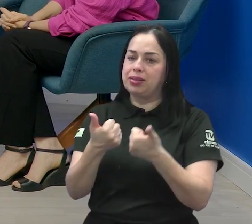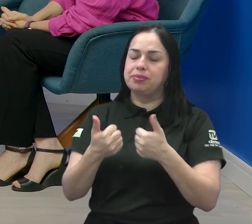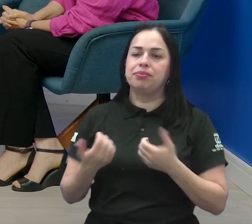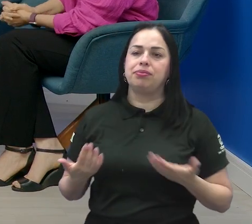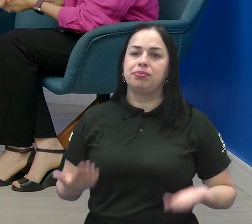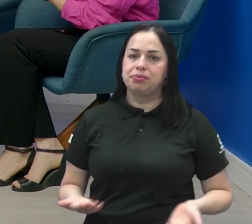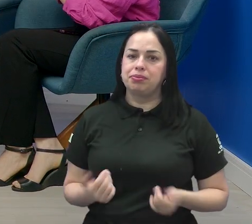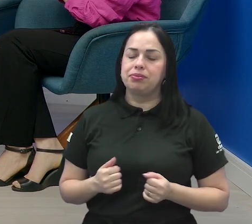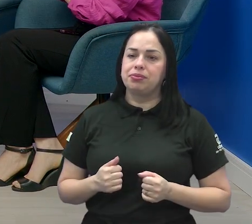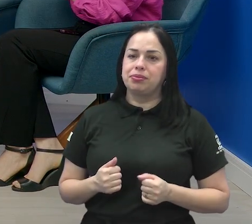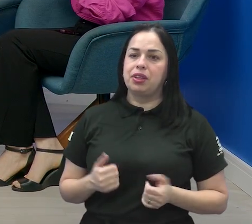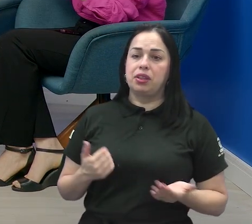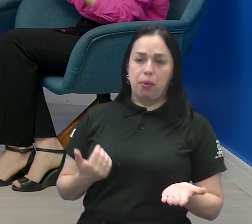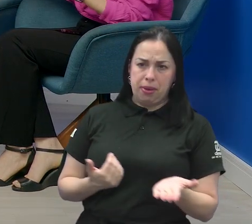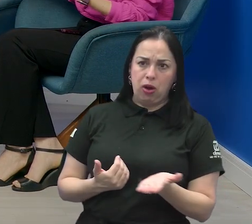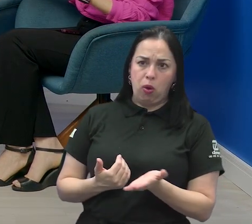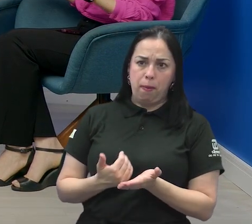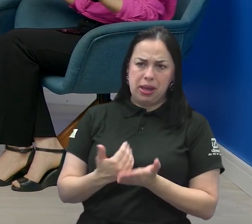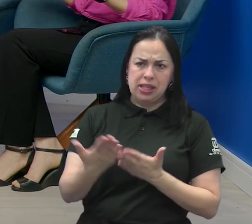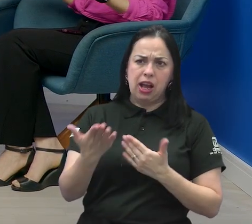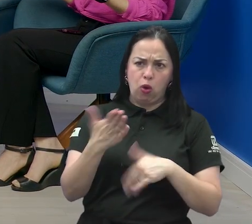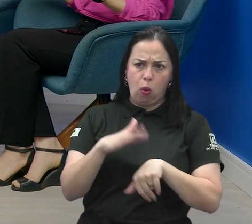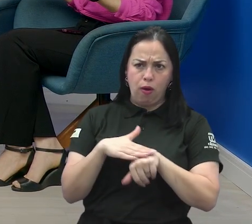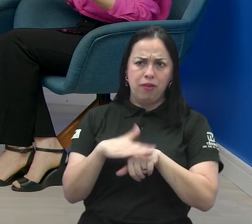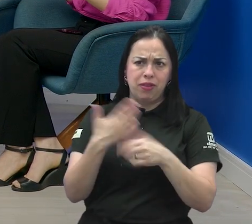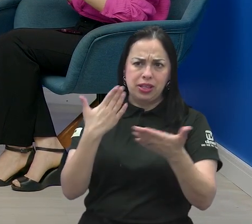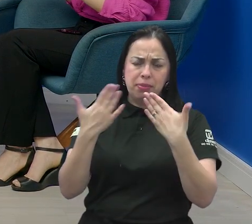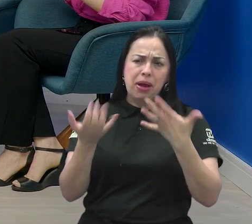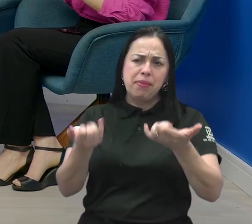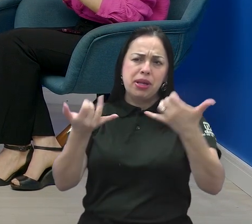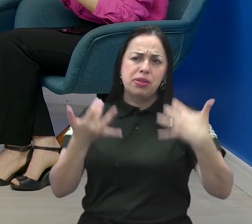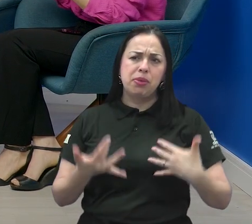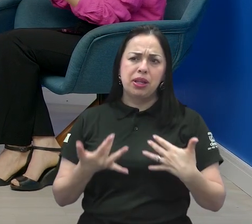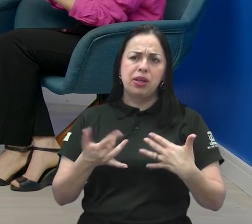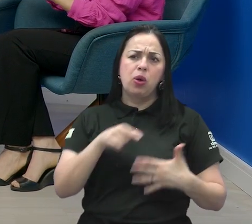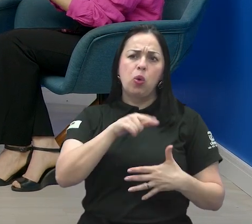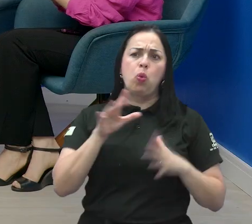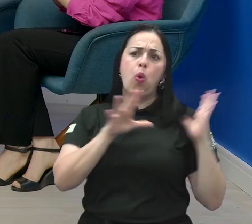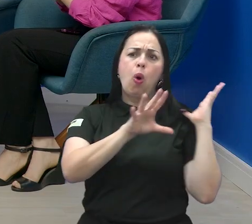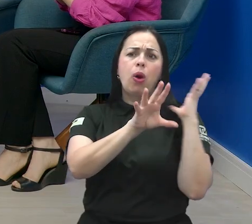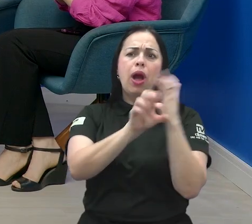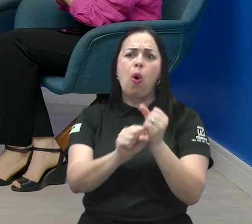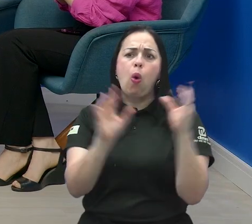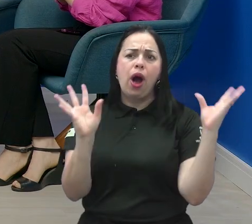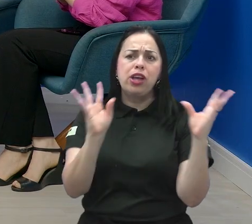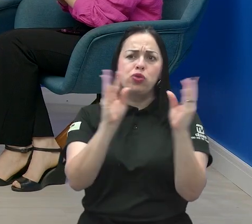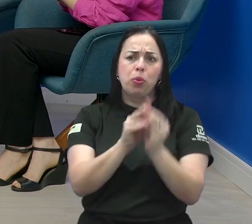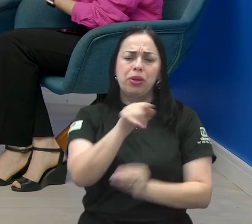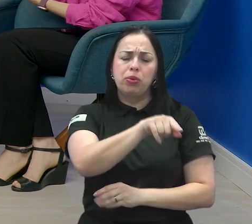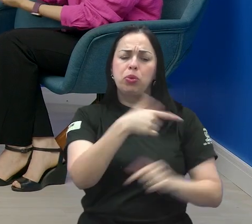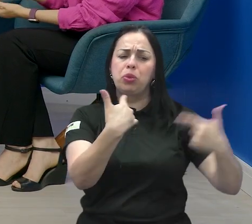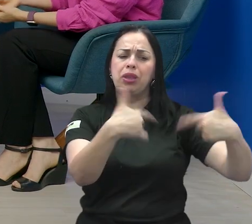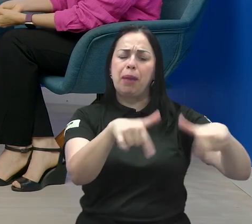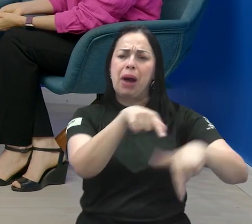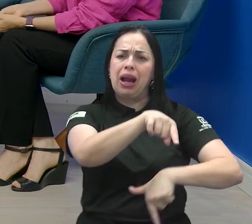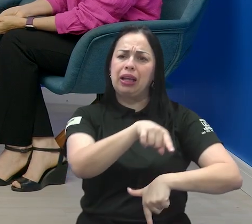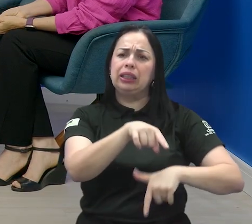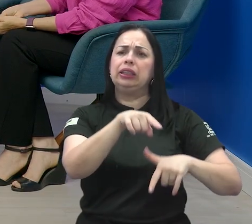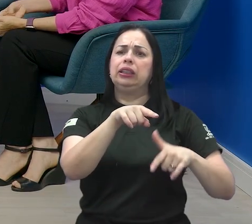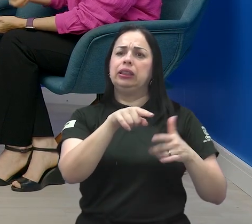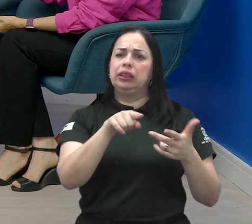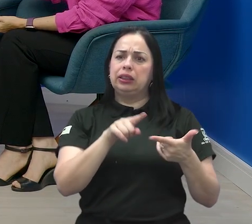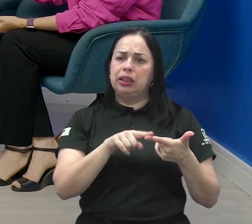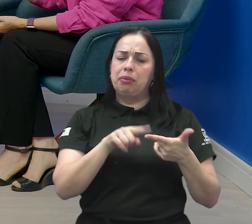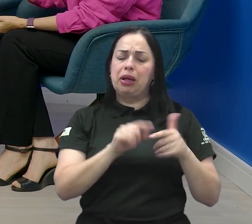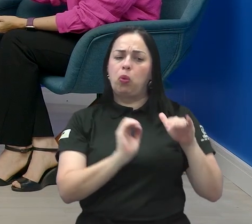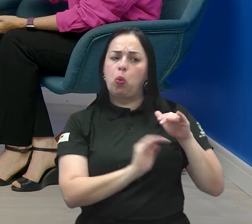bem. Olha só, para a gente começar o nosso bate-papo aqui, conta pra gente qual o balanço que você faz em relação ao trabalho do Banco de Sangue